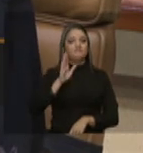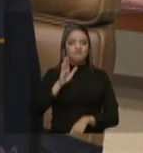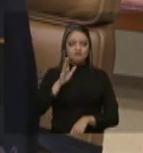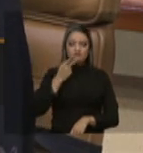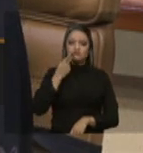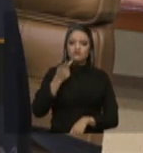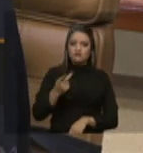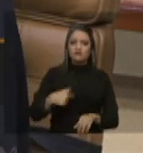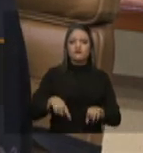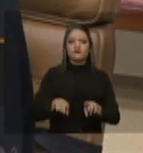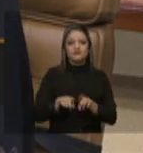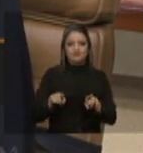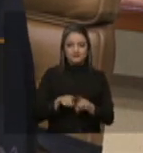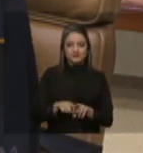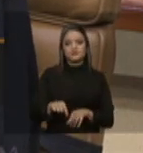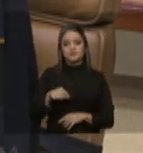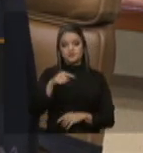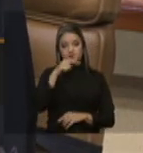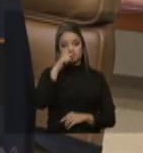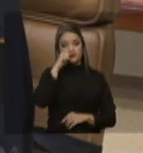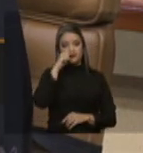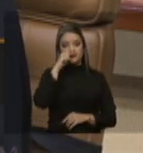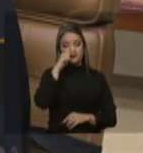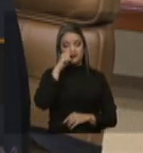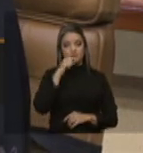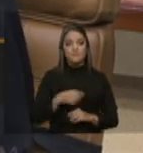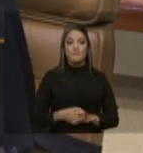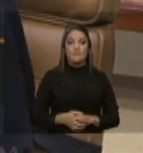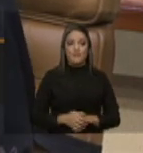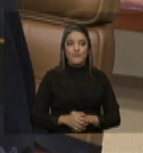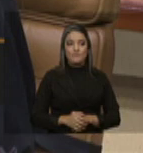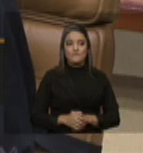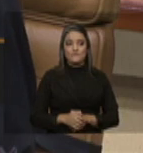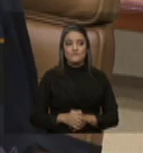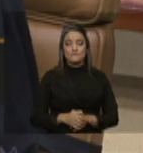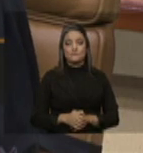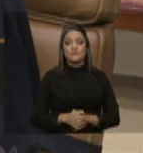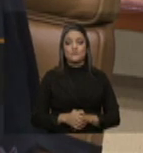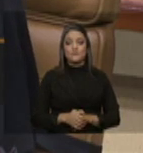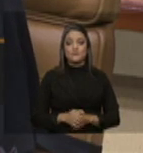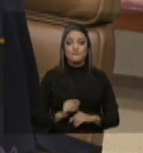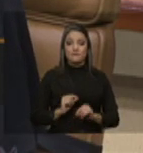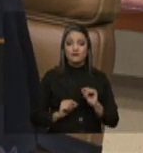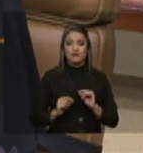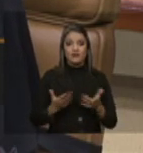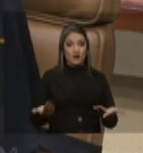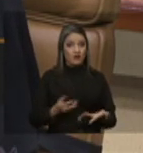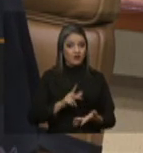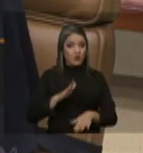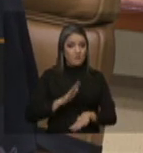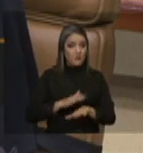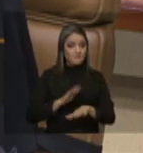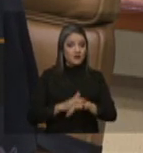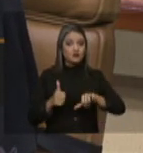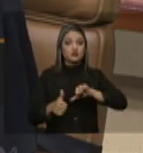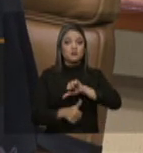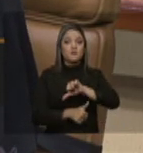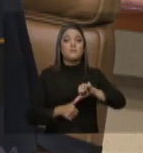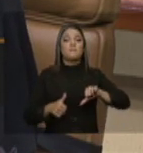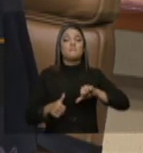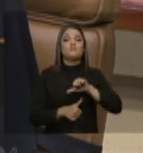agora anotado se bem compreendi o que afirma o ministro quem é que este não é um momento de mudança de